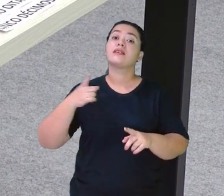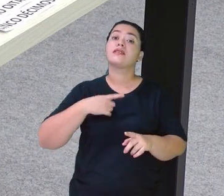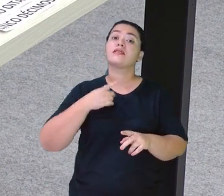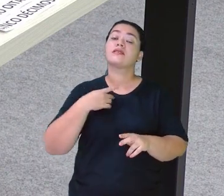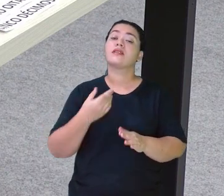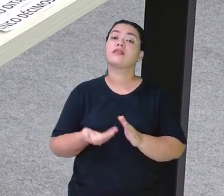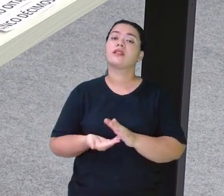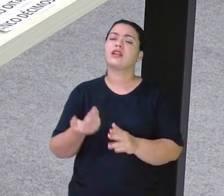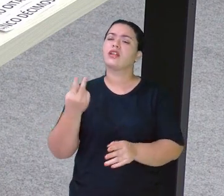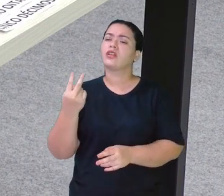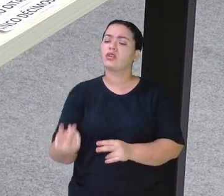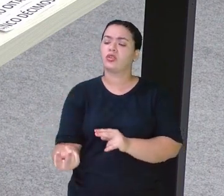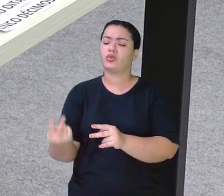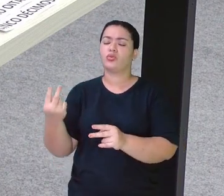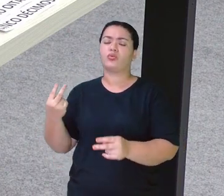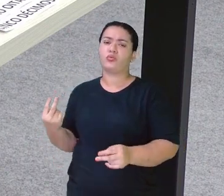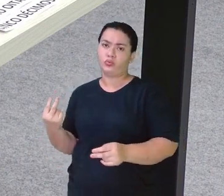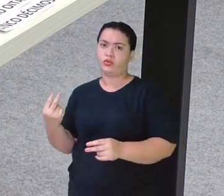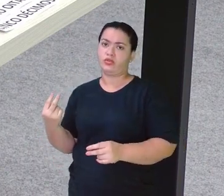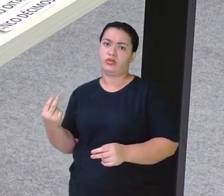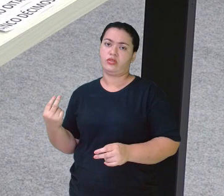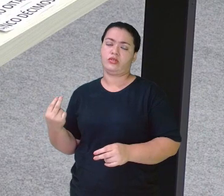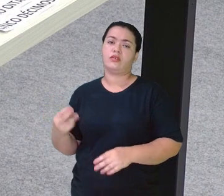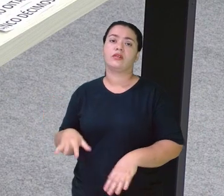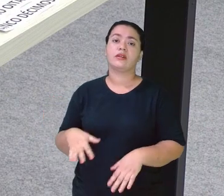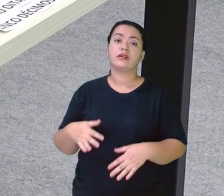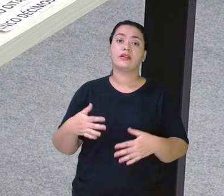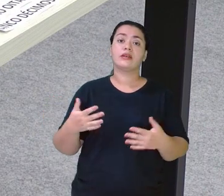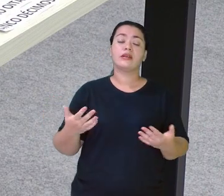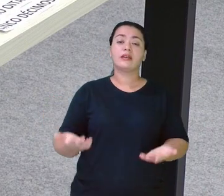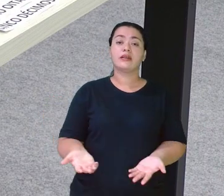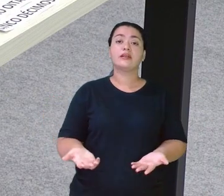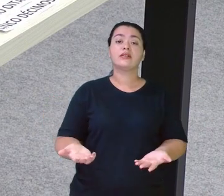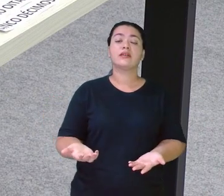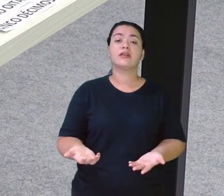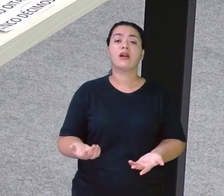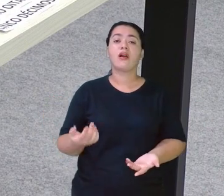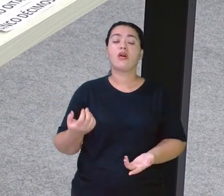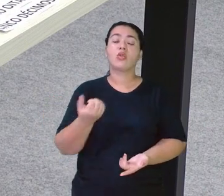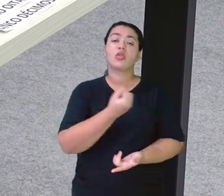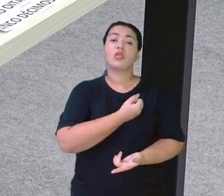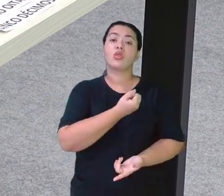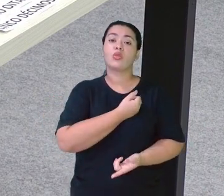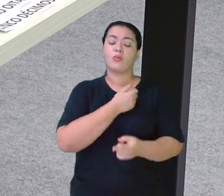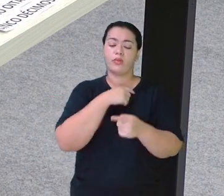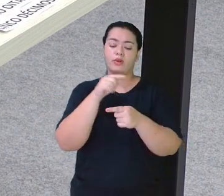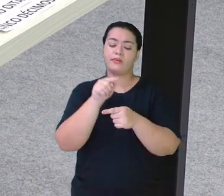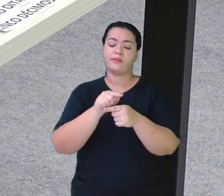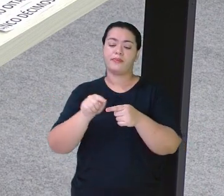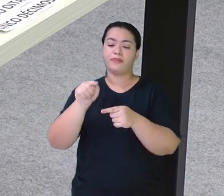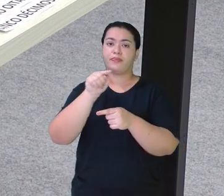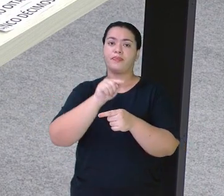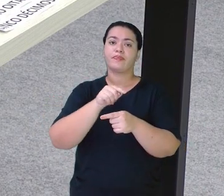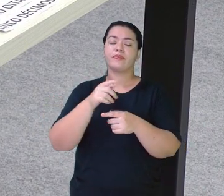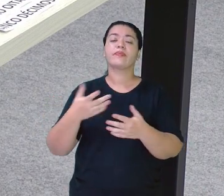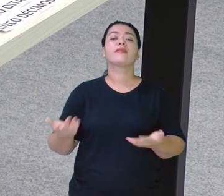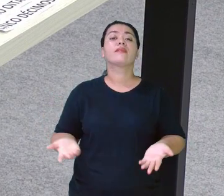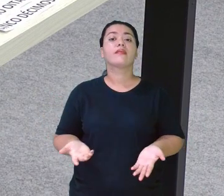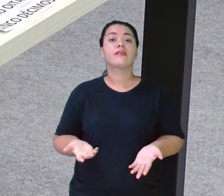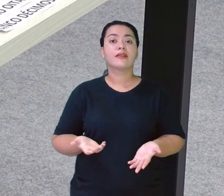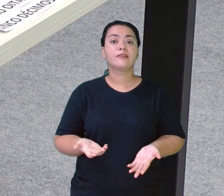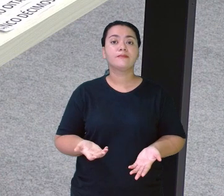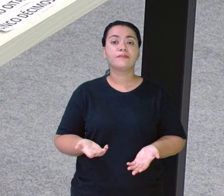2 partes. E então, se eu peguei 2 partes desse inteiro, qual é o número que vai ficar aqui em